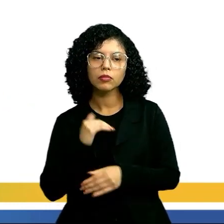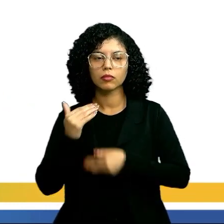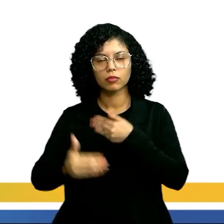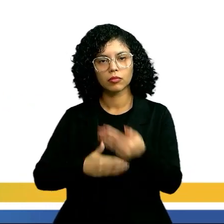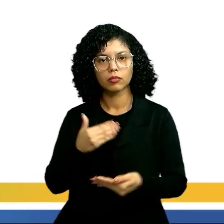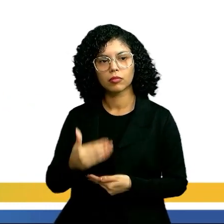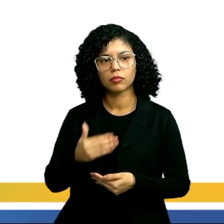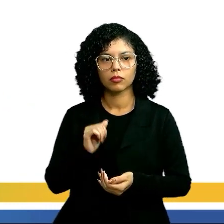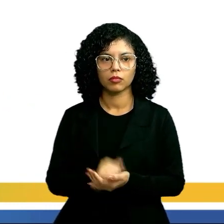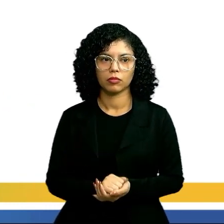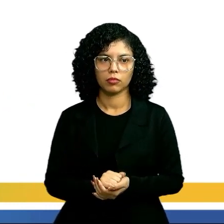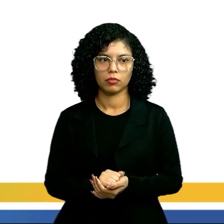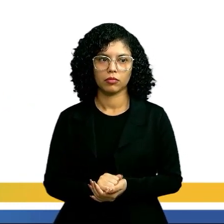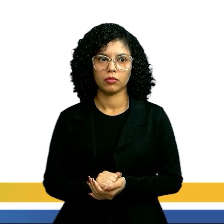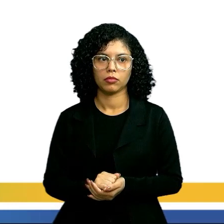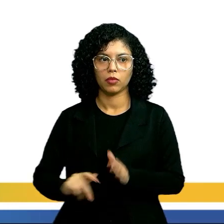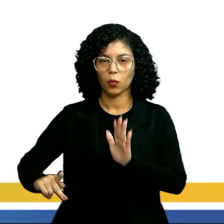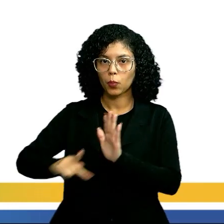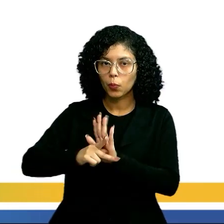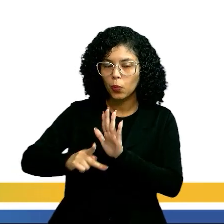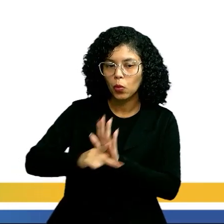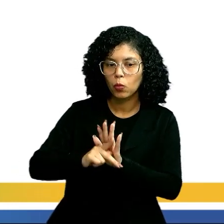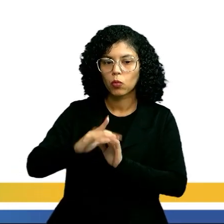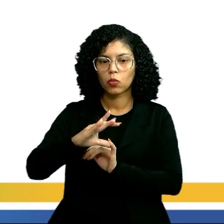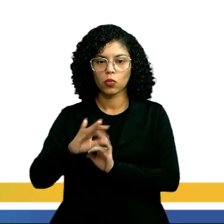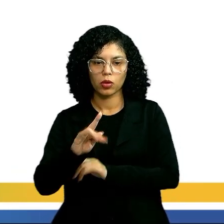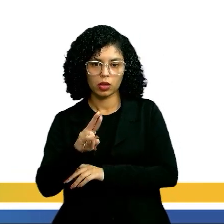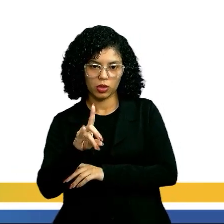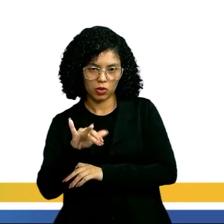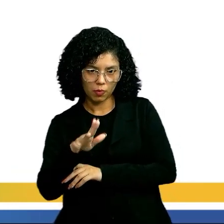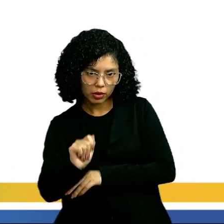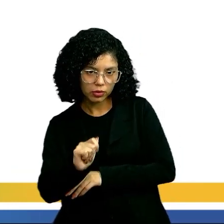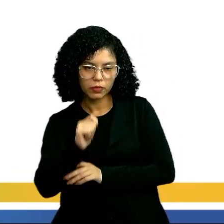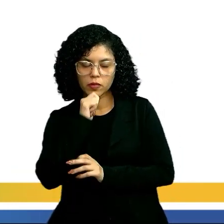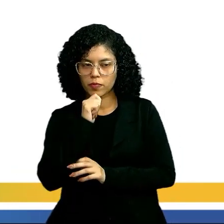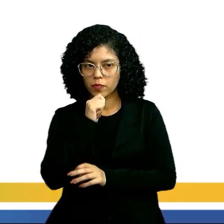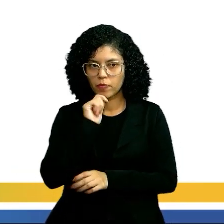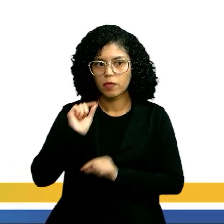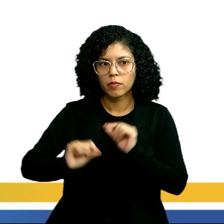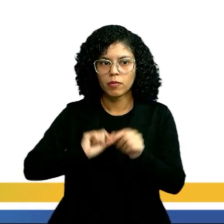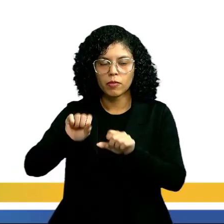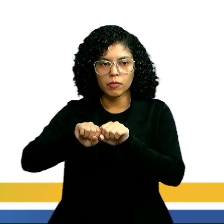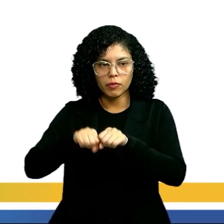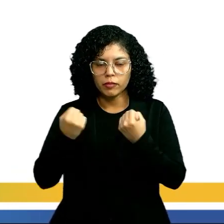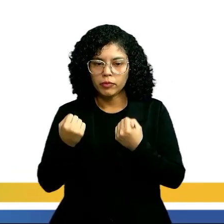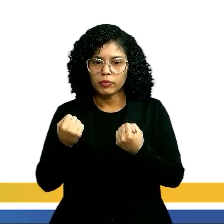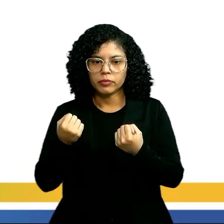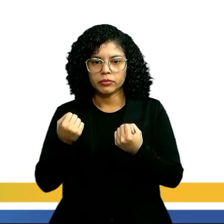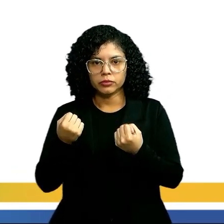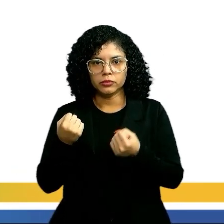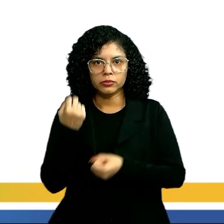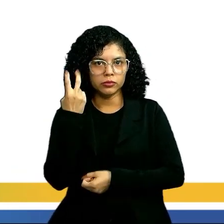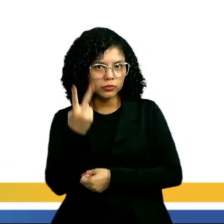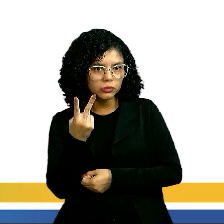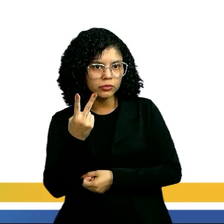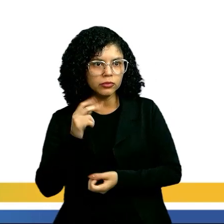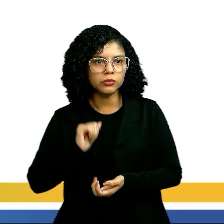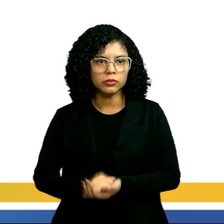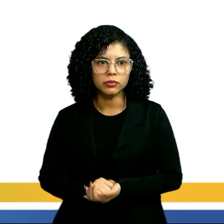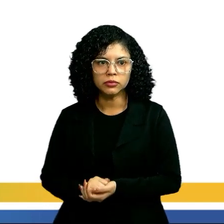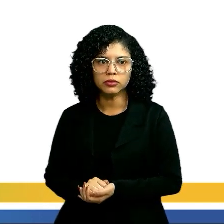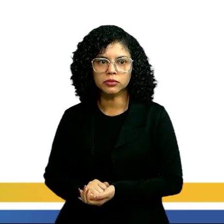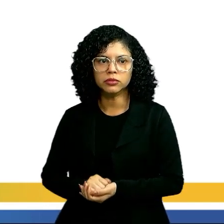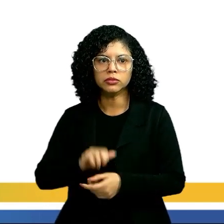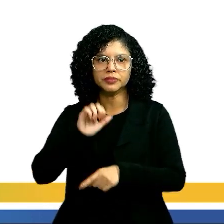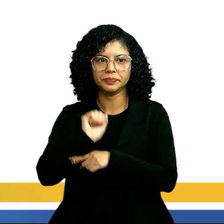que ocorre no citoplasma. A glicose, ela é quebrada em dois piruvatos, ou